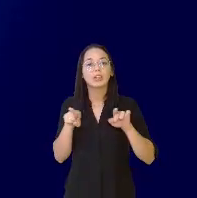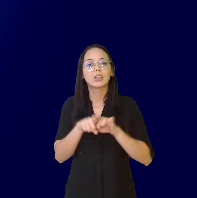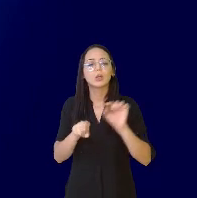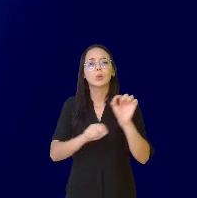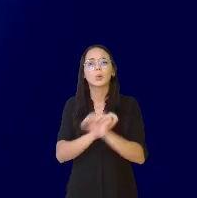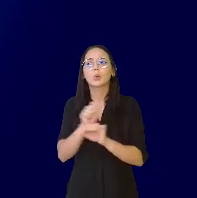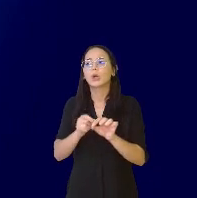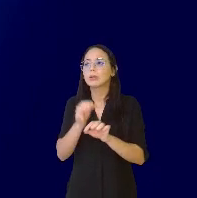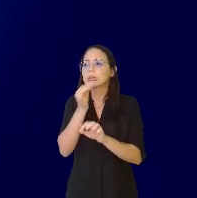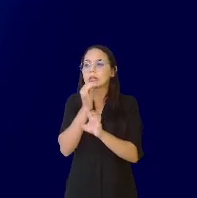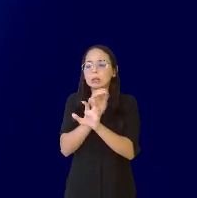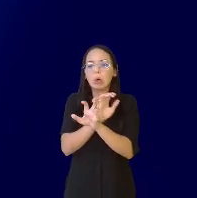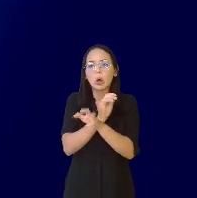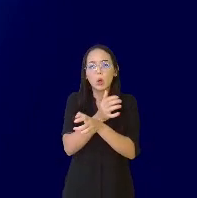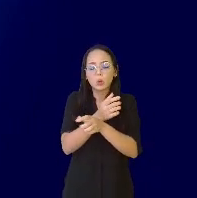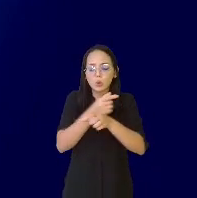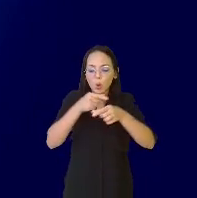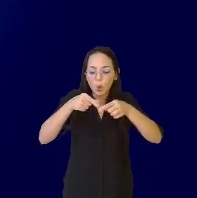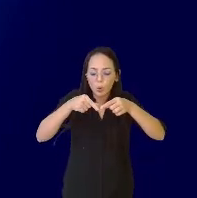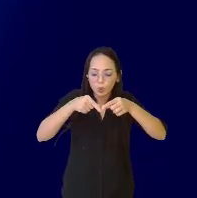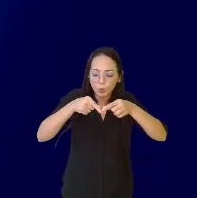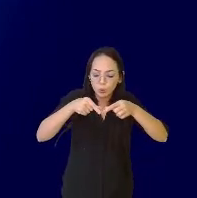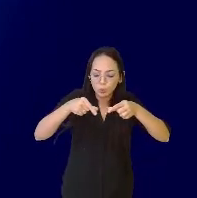uns ossos longos. A gente pode